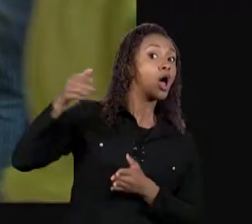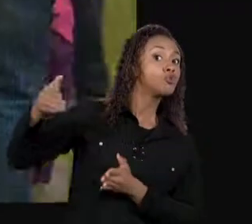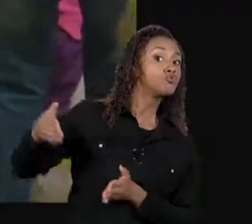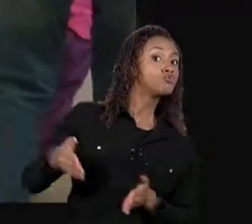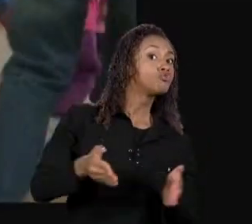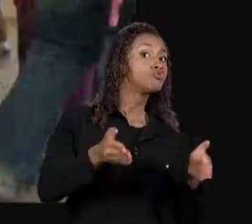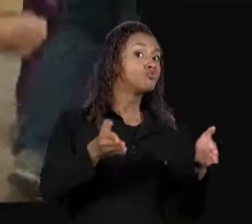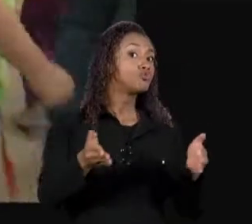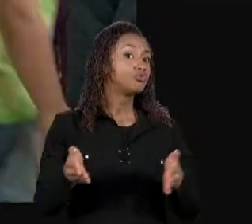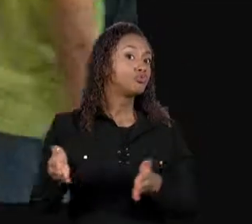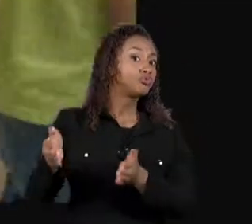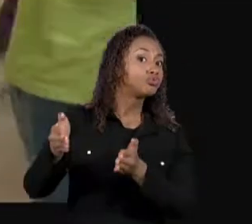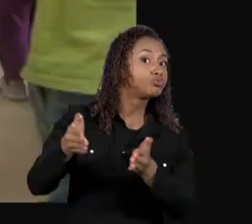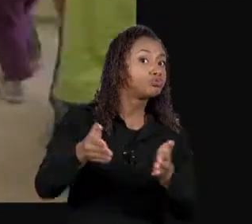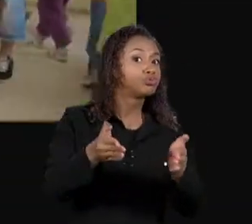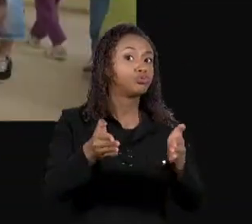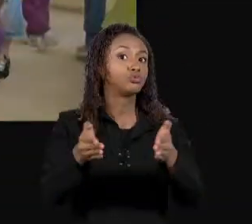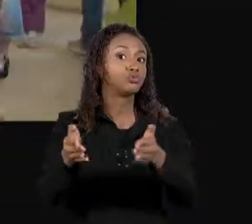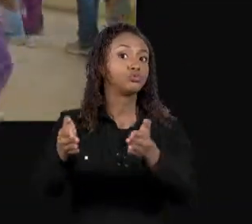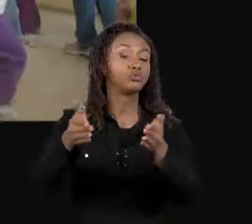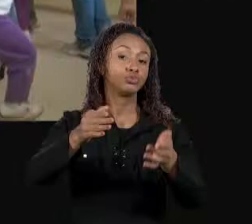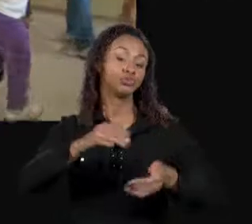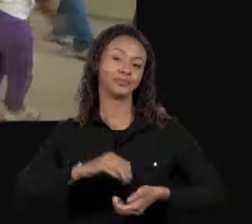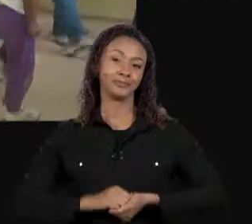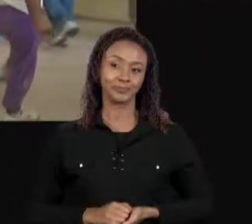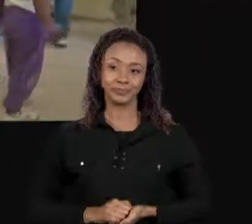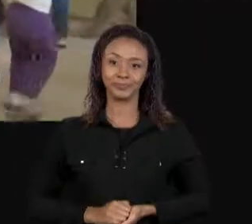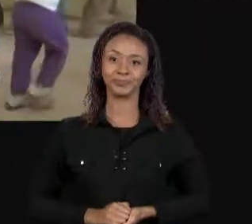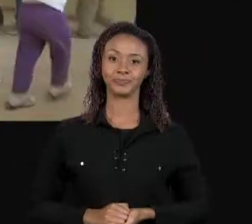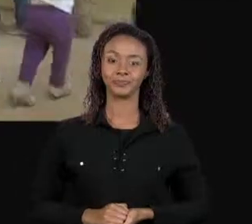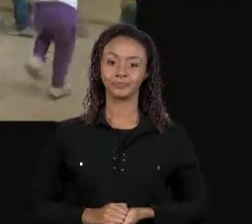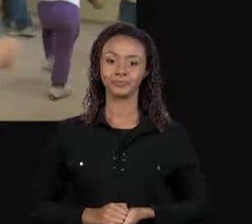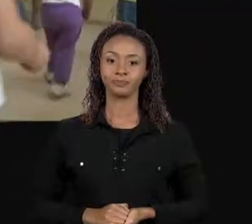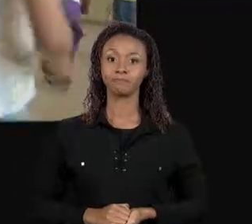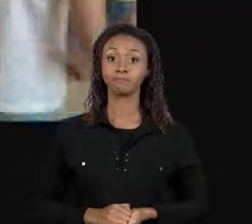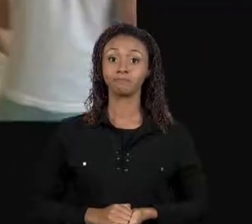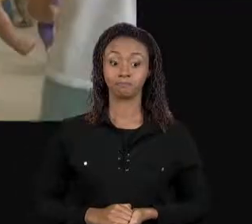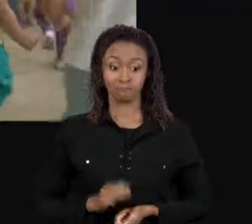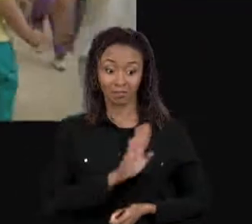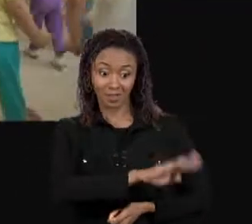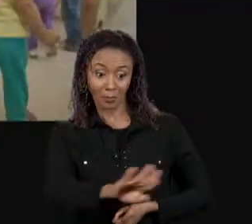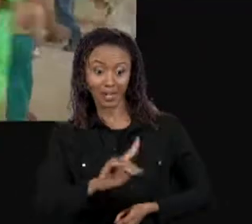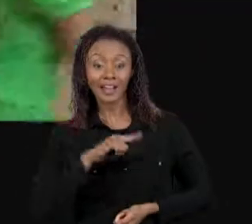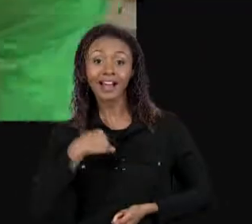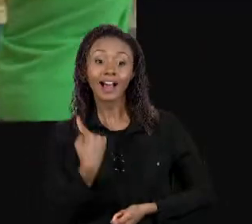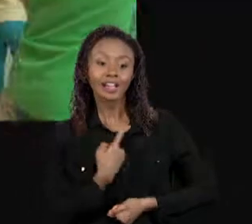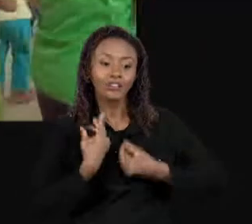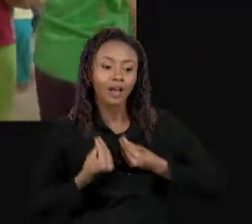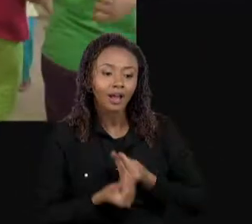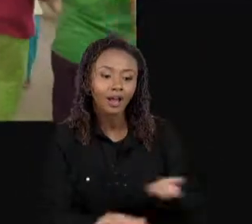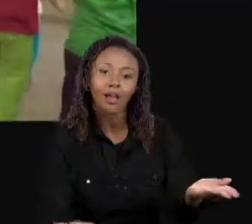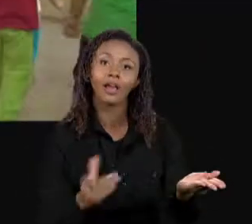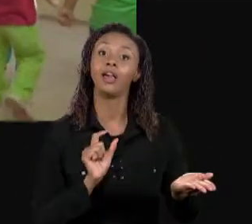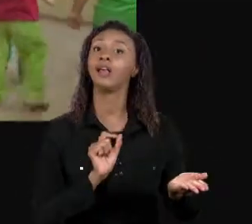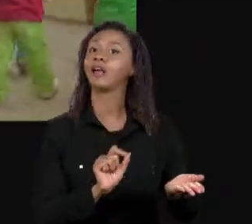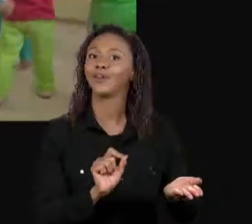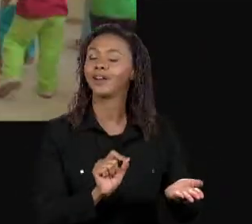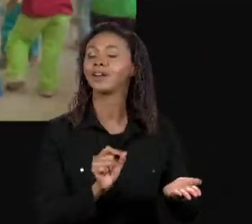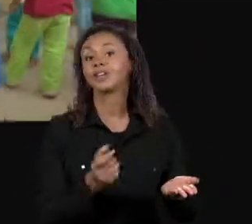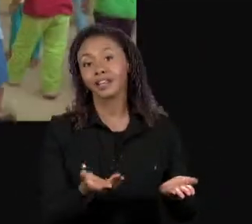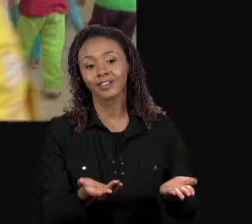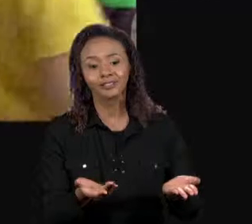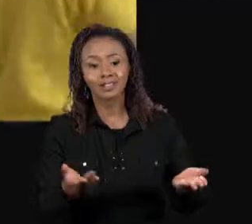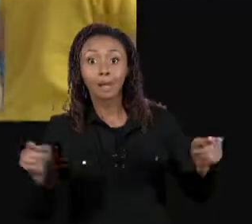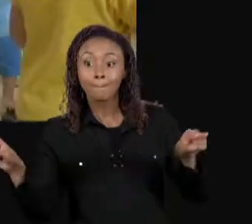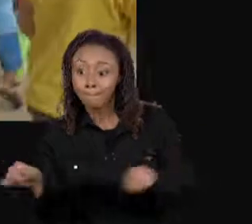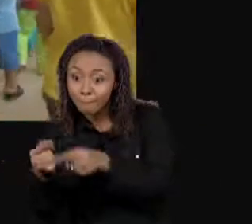olha a pista. A gente possibilita para a criança uma experiência, né, com